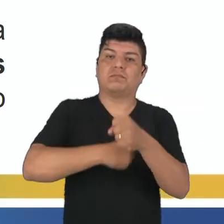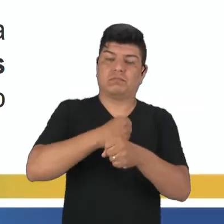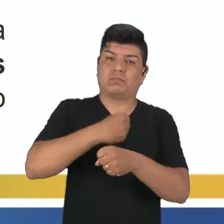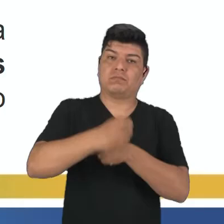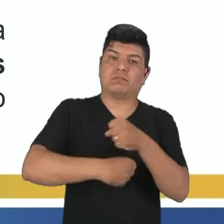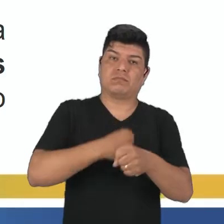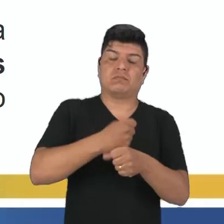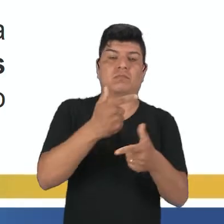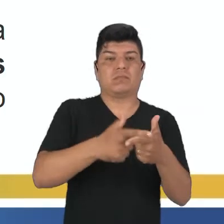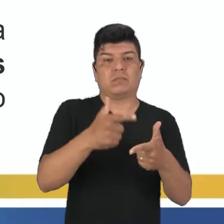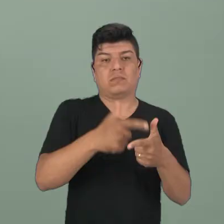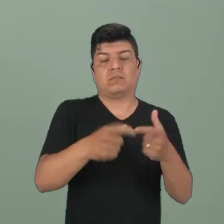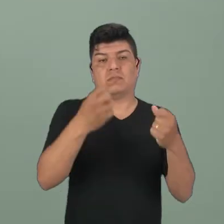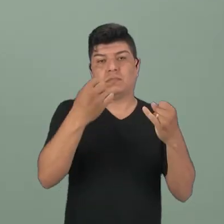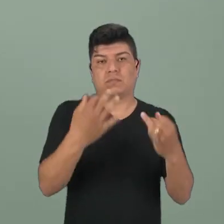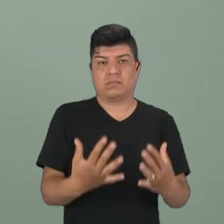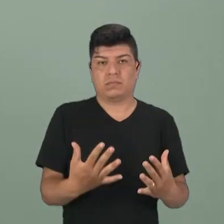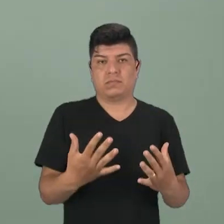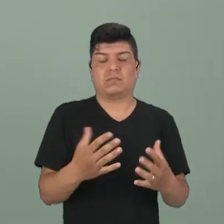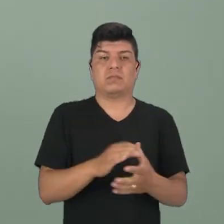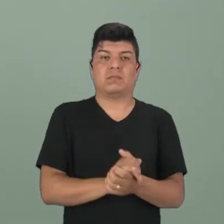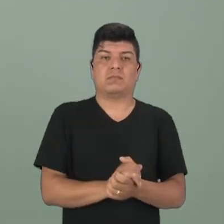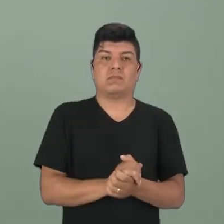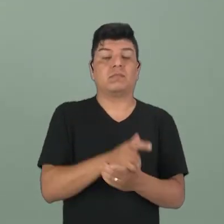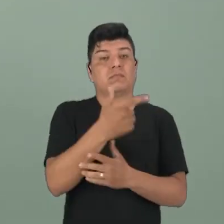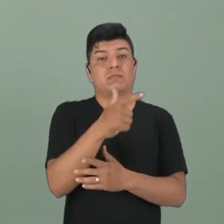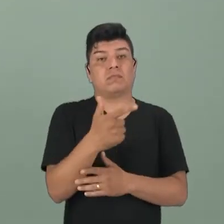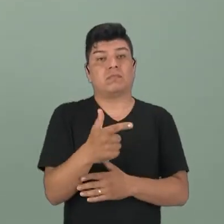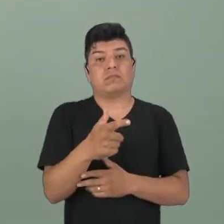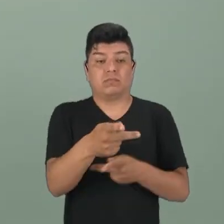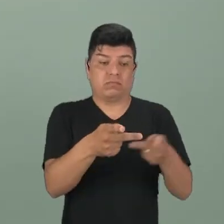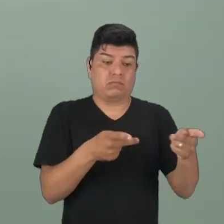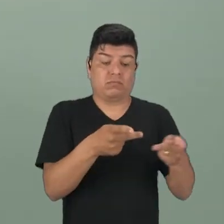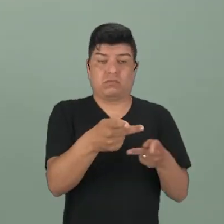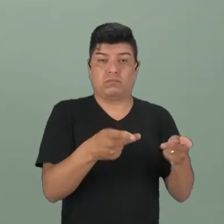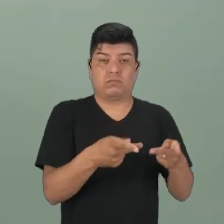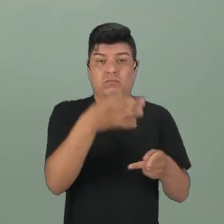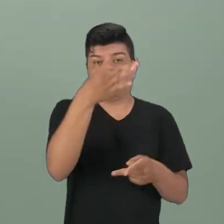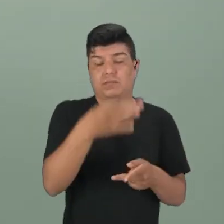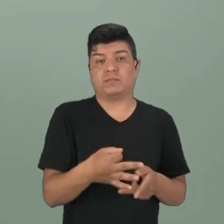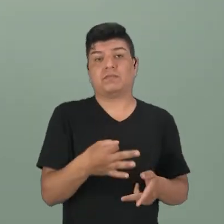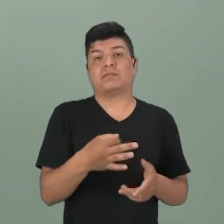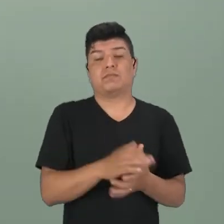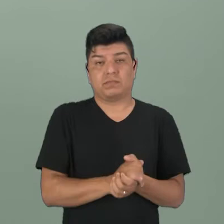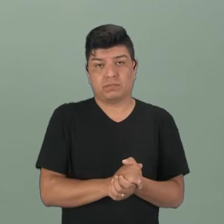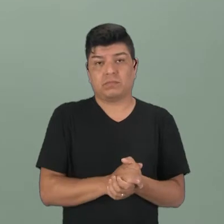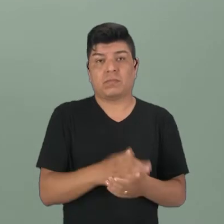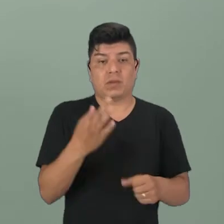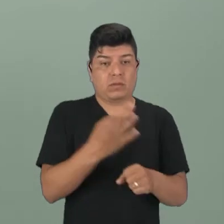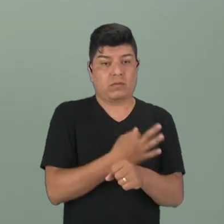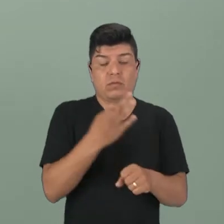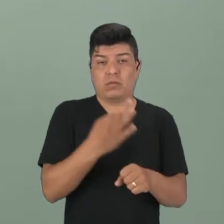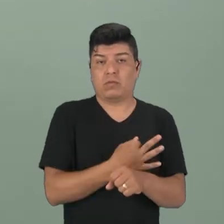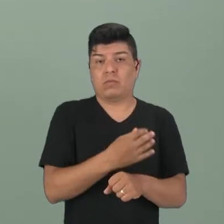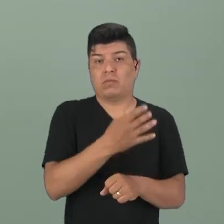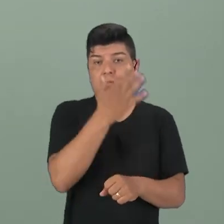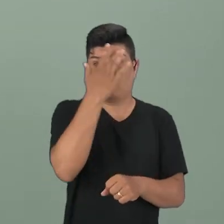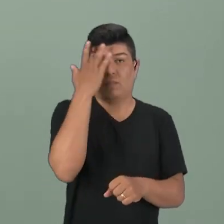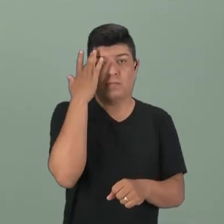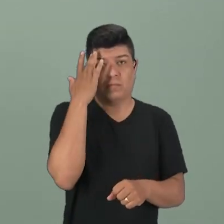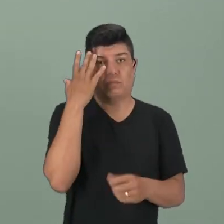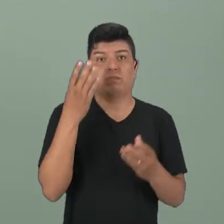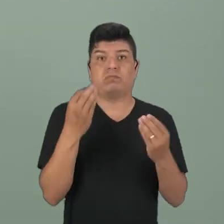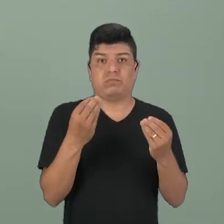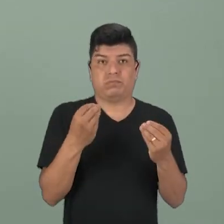que foram os problemas que eu falei, ou seja, não havia uma infraestrutura adequada para suportar tantas